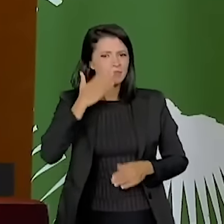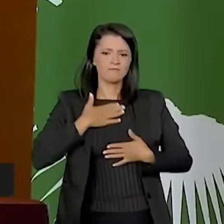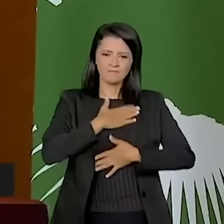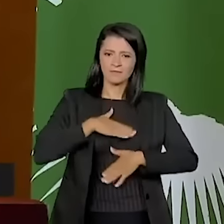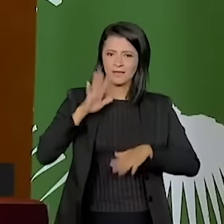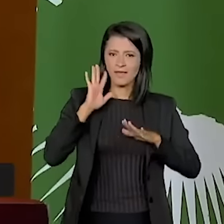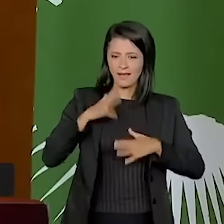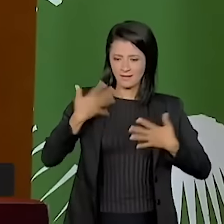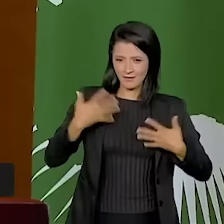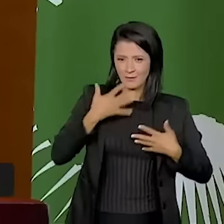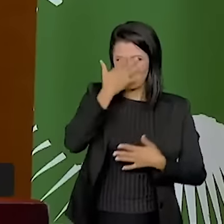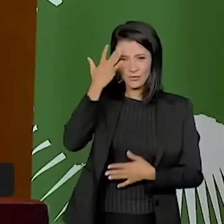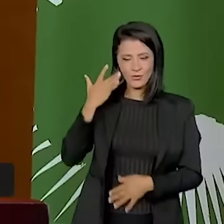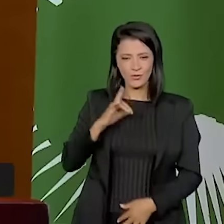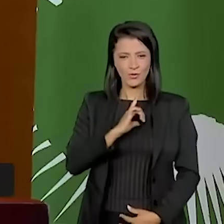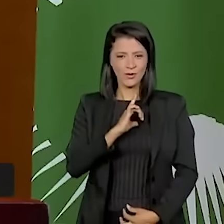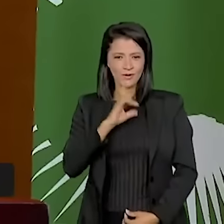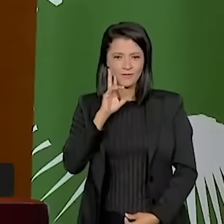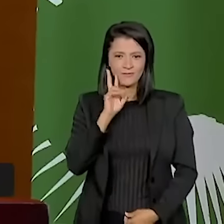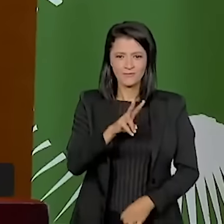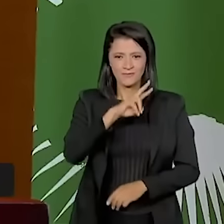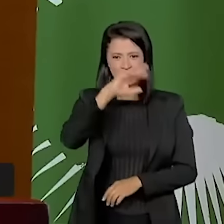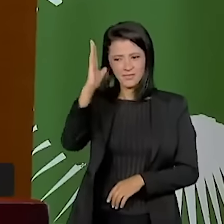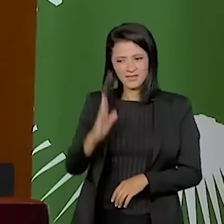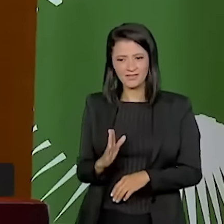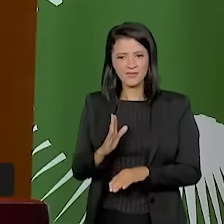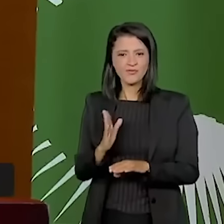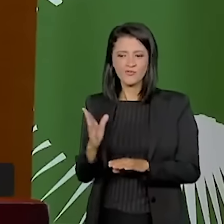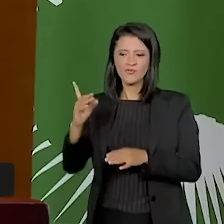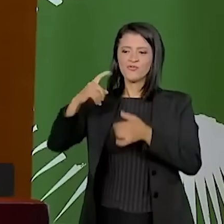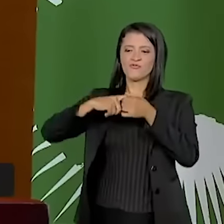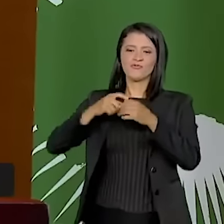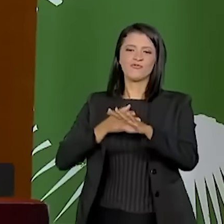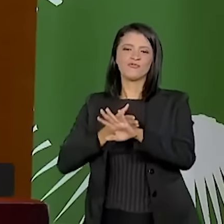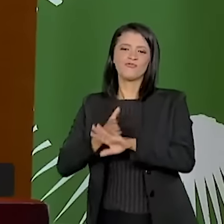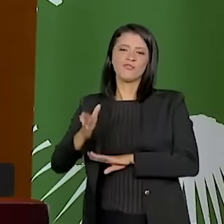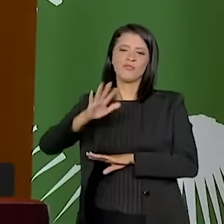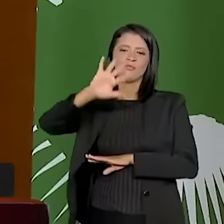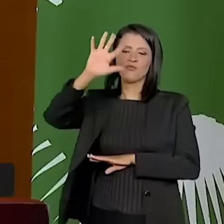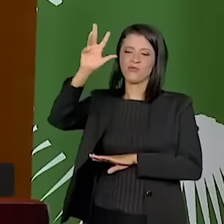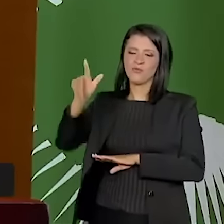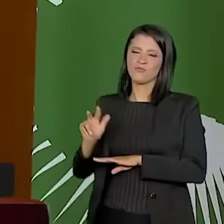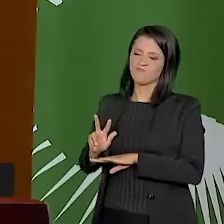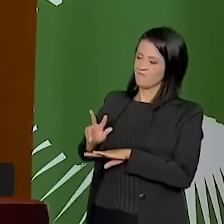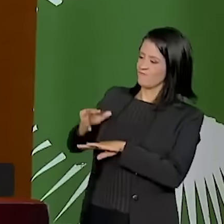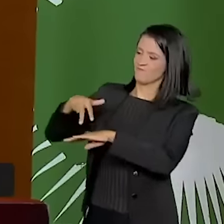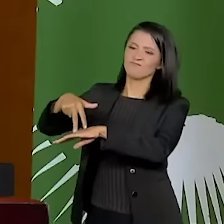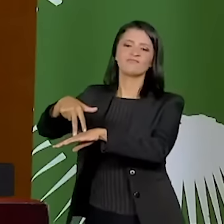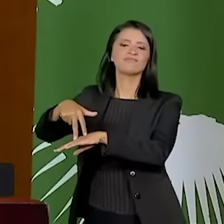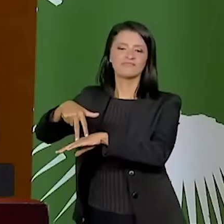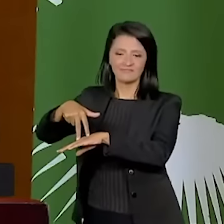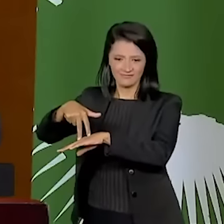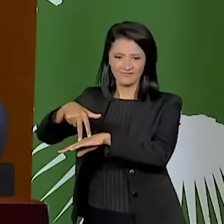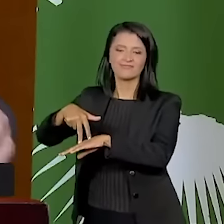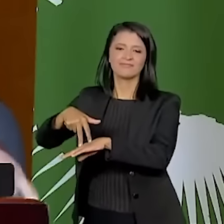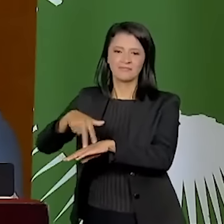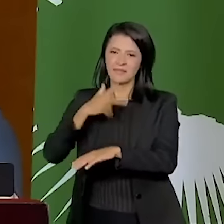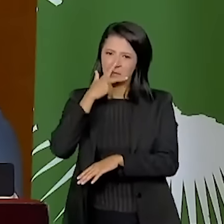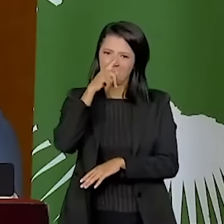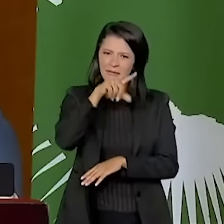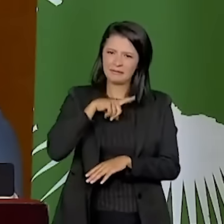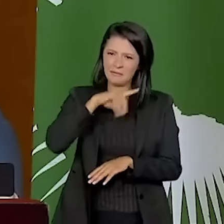que as pessoas têm de ver o Brasil voltar a pisar no terreno africano. Parecia que o Brasil